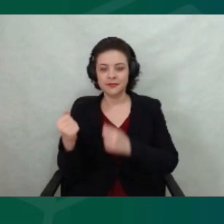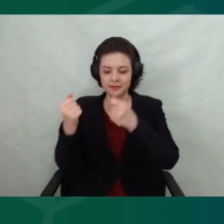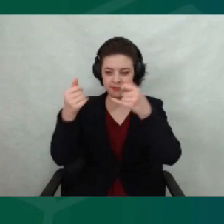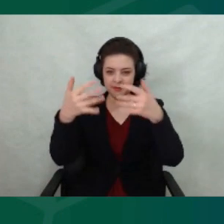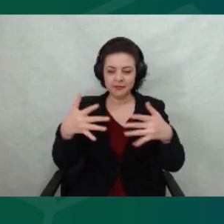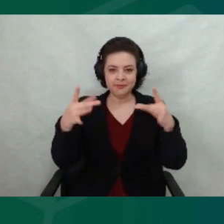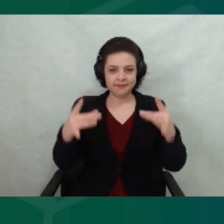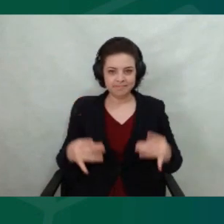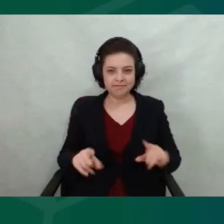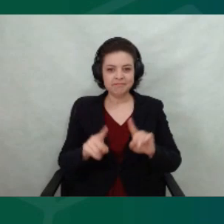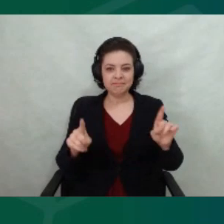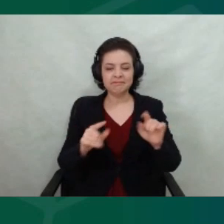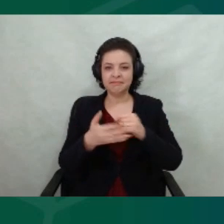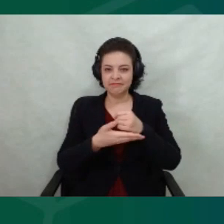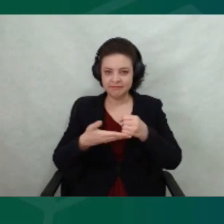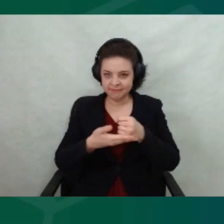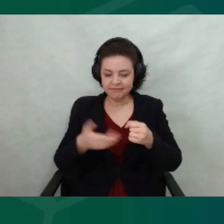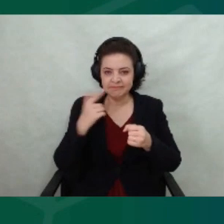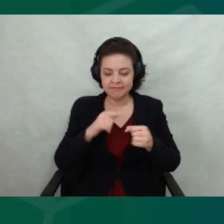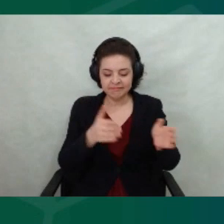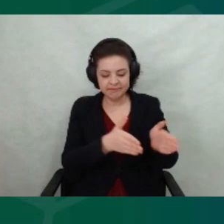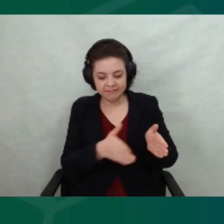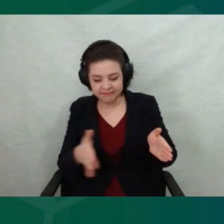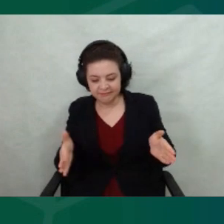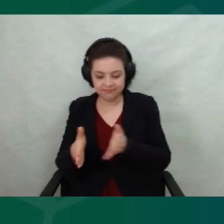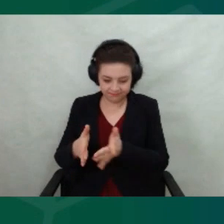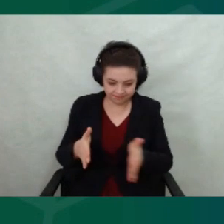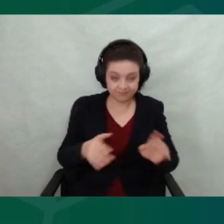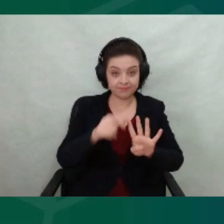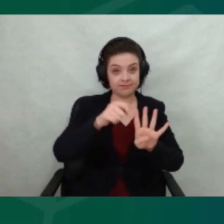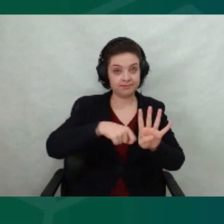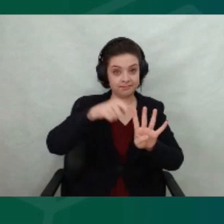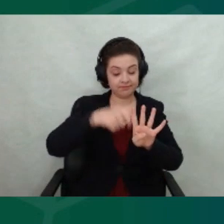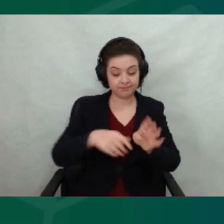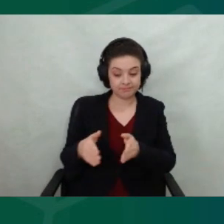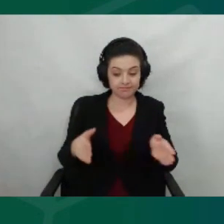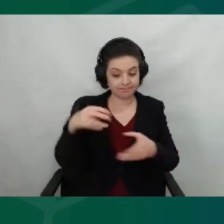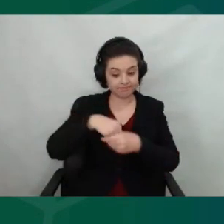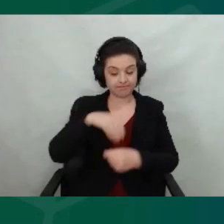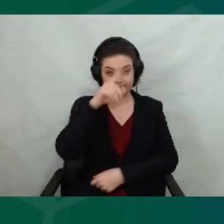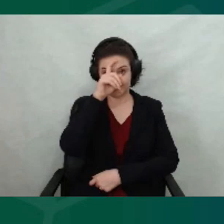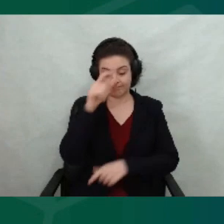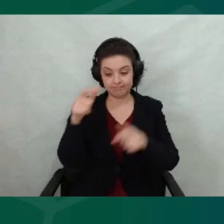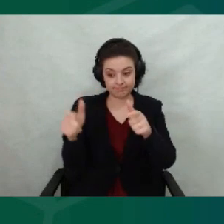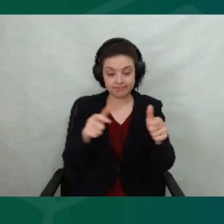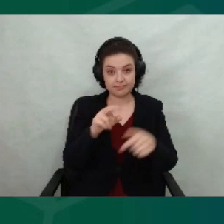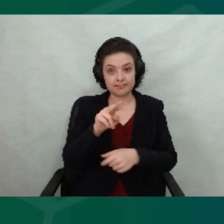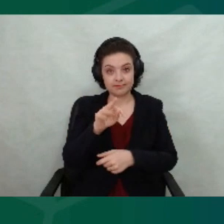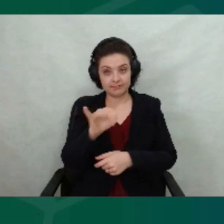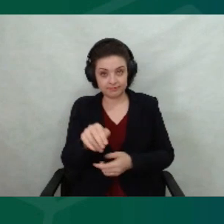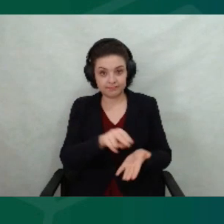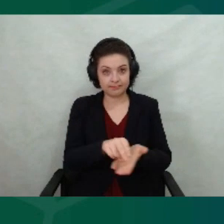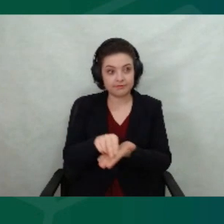para mantermos durante todo esse período, esses 4 meses, dentro de UTIs, em